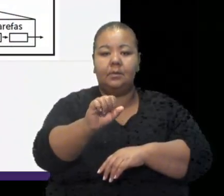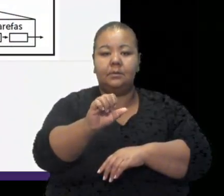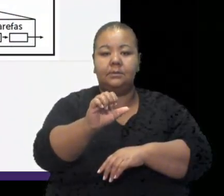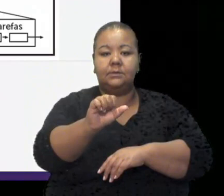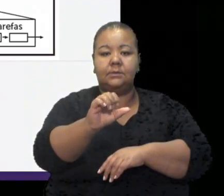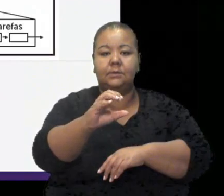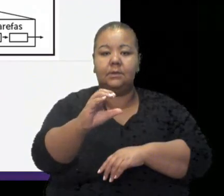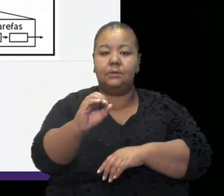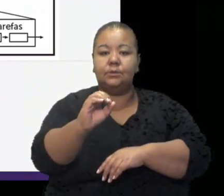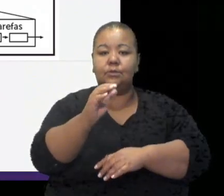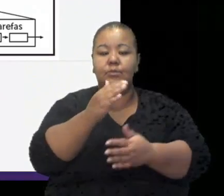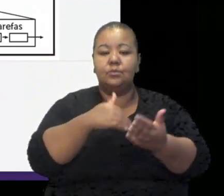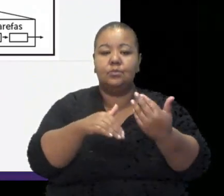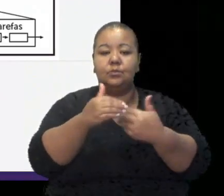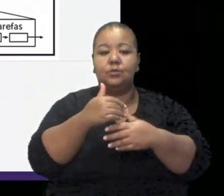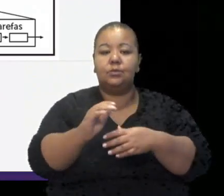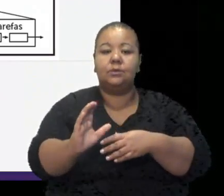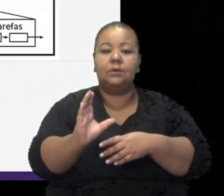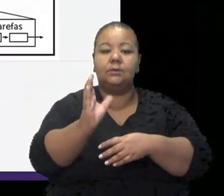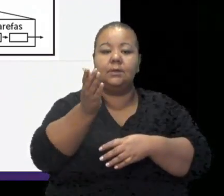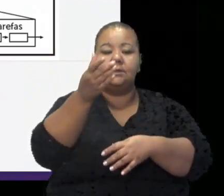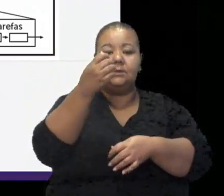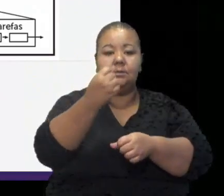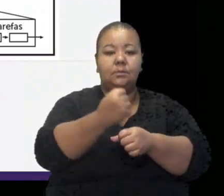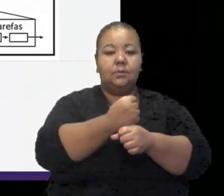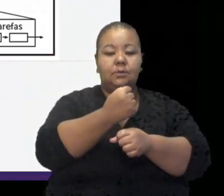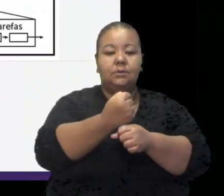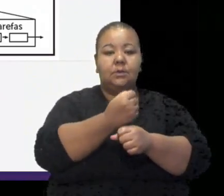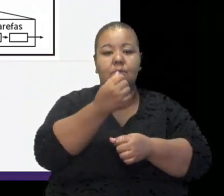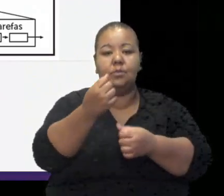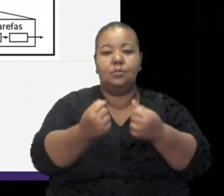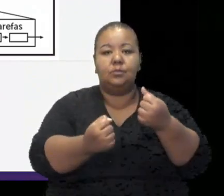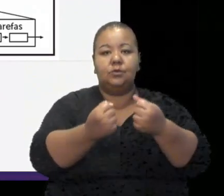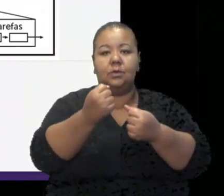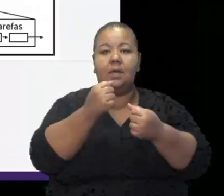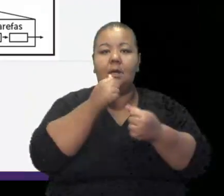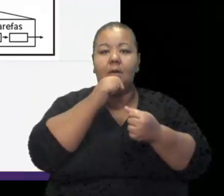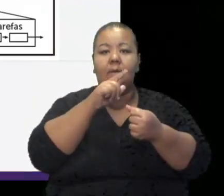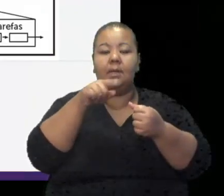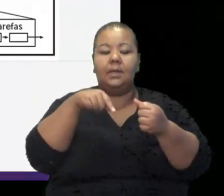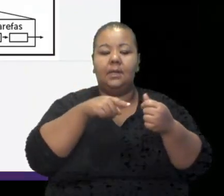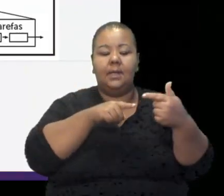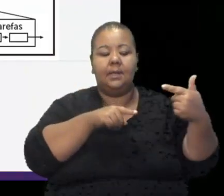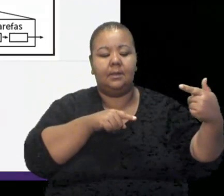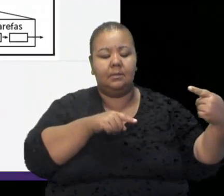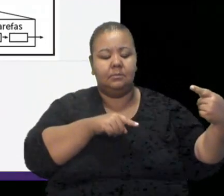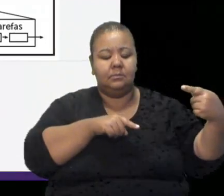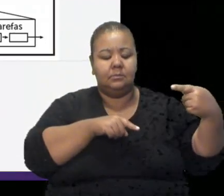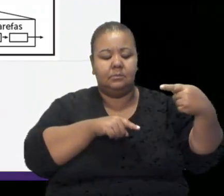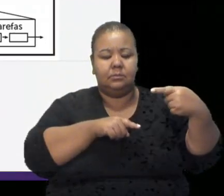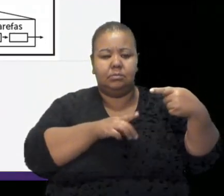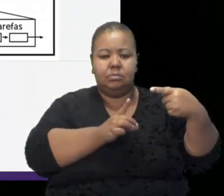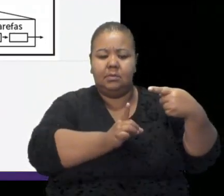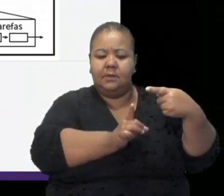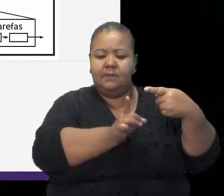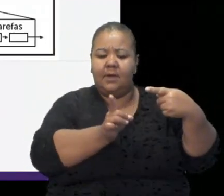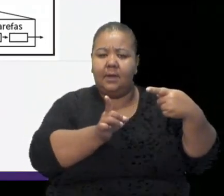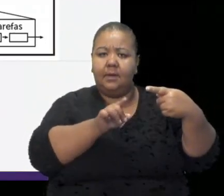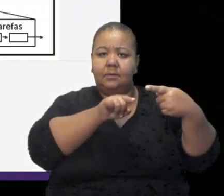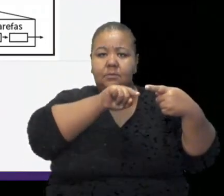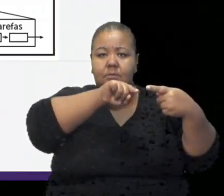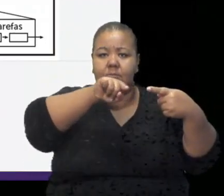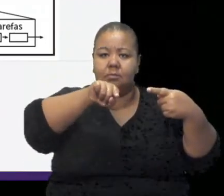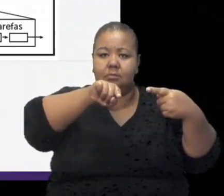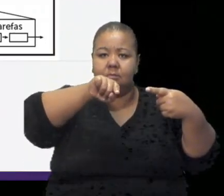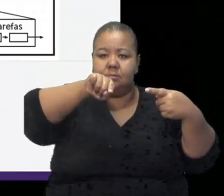na produção de um carro, então é o automóvel entrando aqui e ele seguindo uma sequência ordenada até